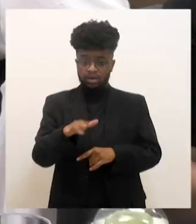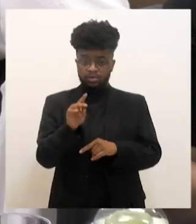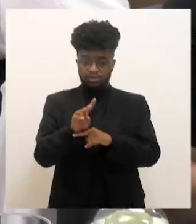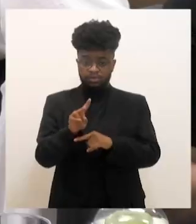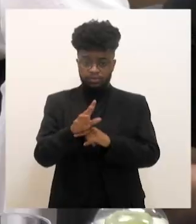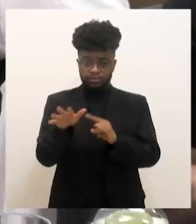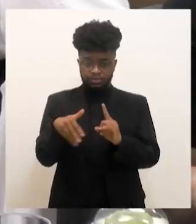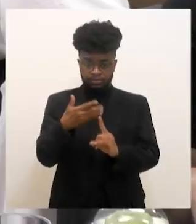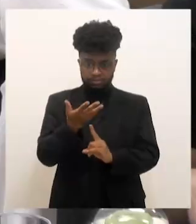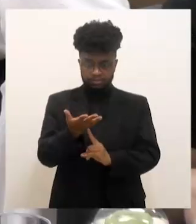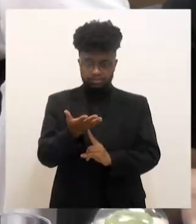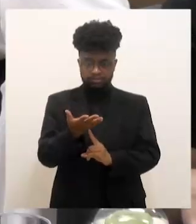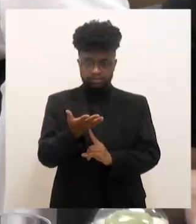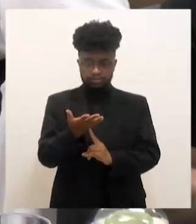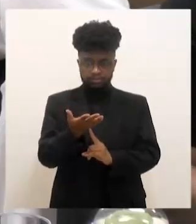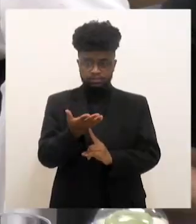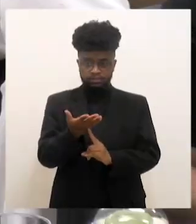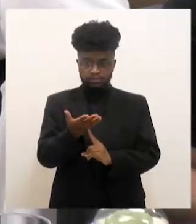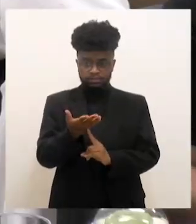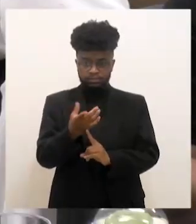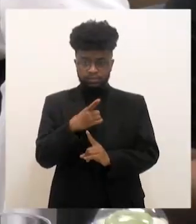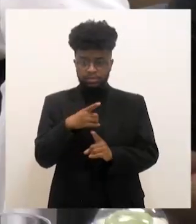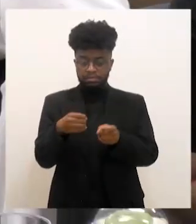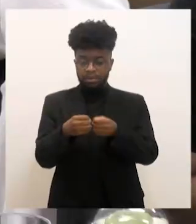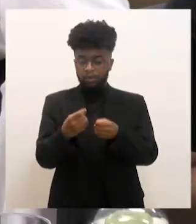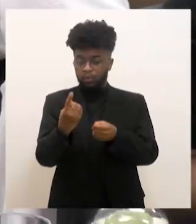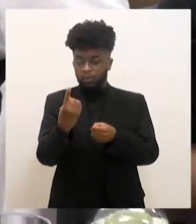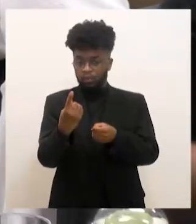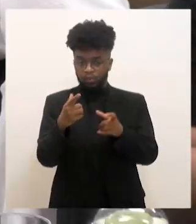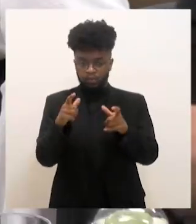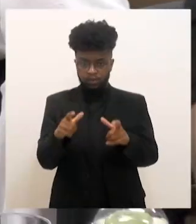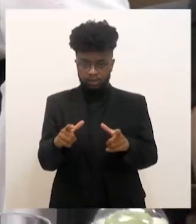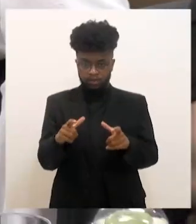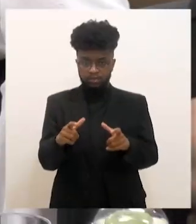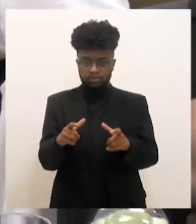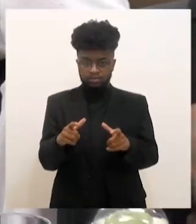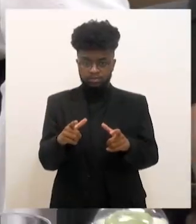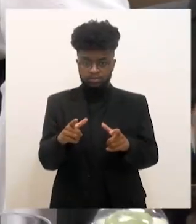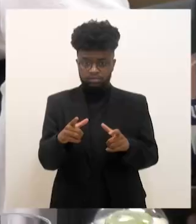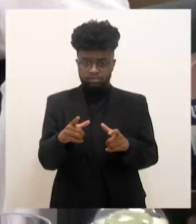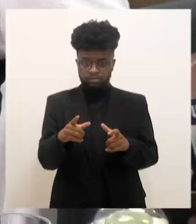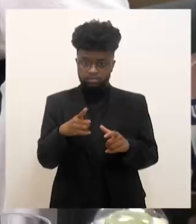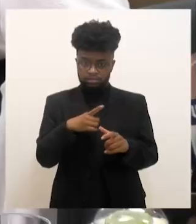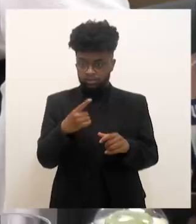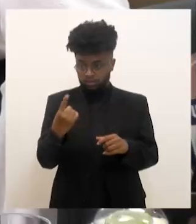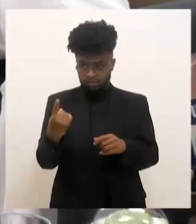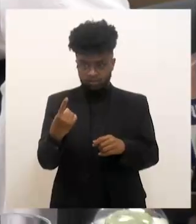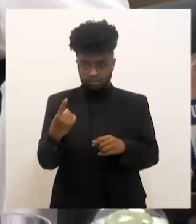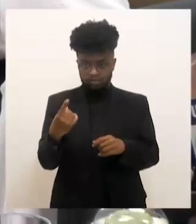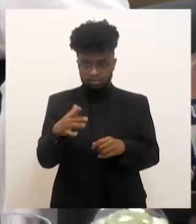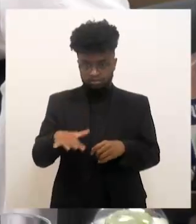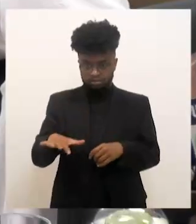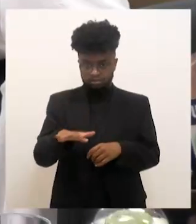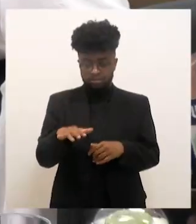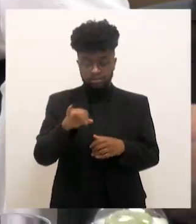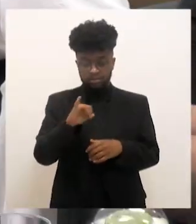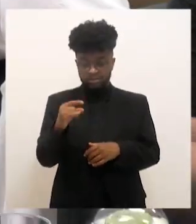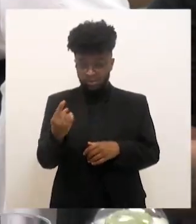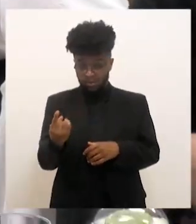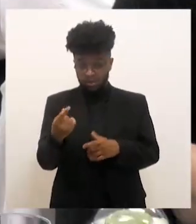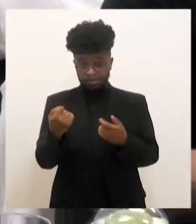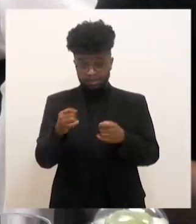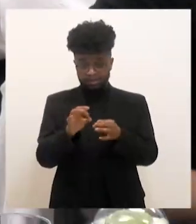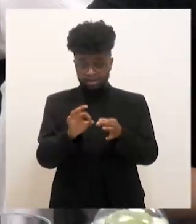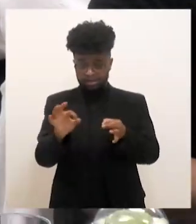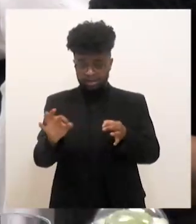ambiental que em torno de um ponto. Um par de coordenada é um ponto. Se é um ponto, tem que ter um